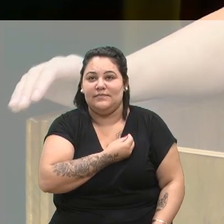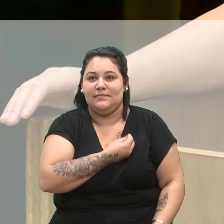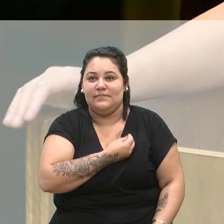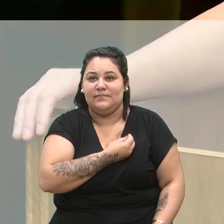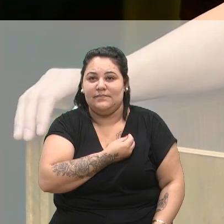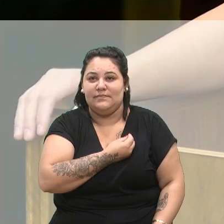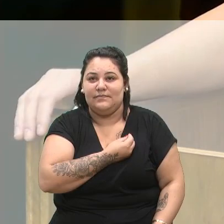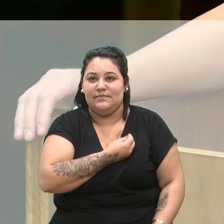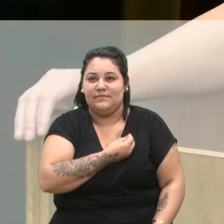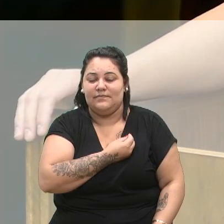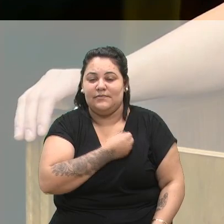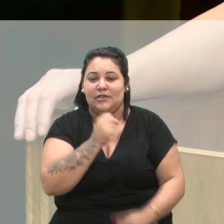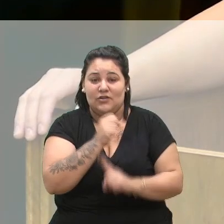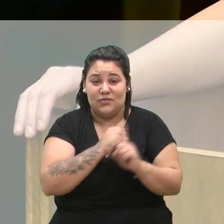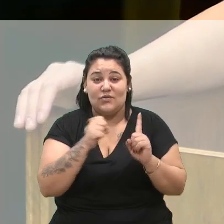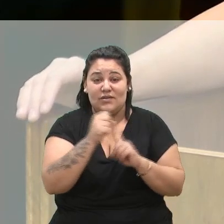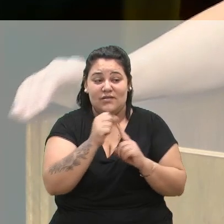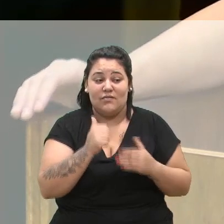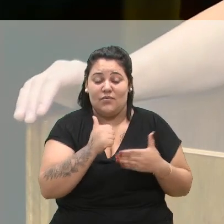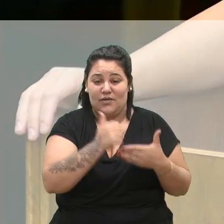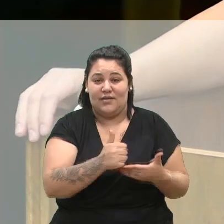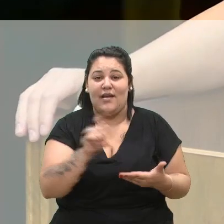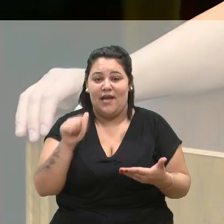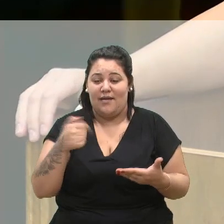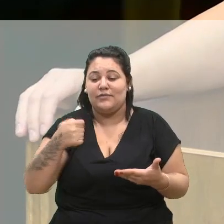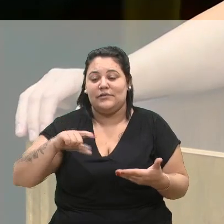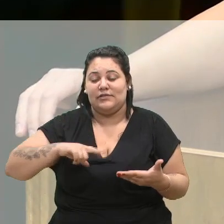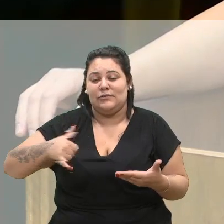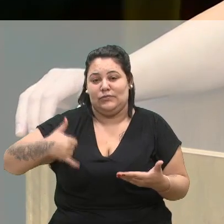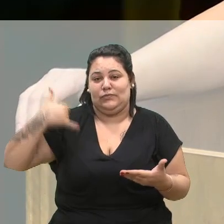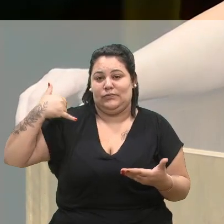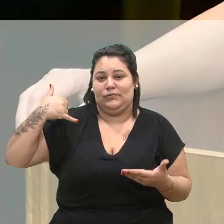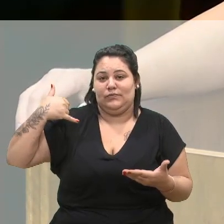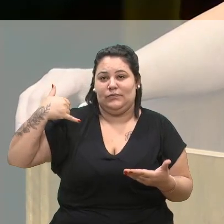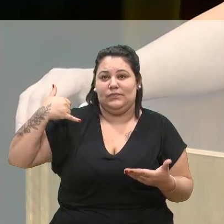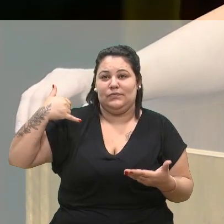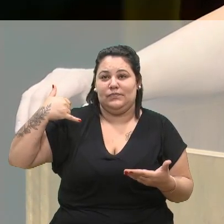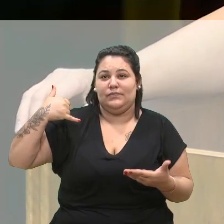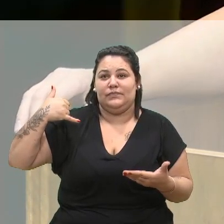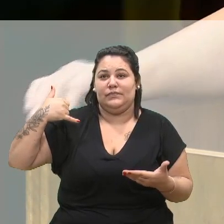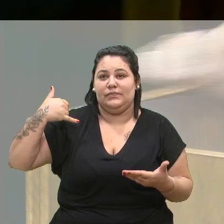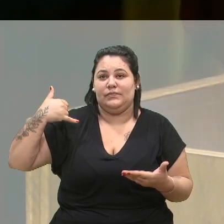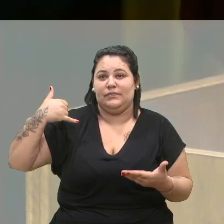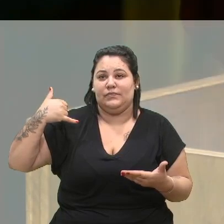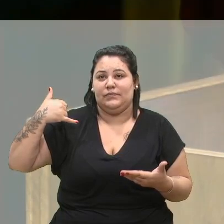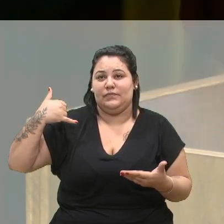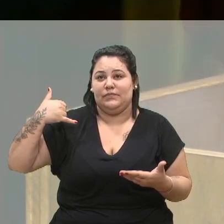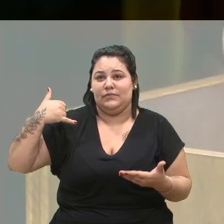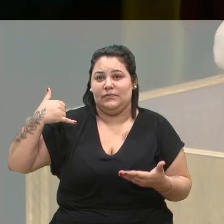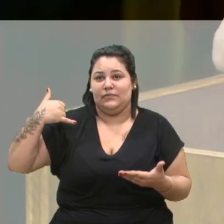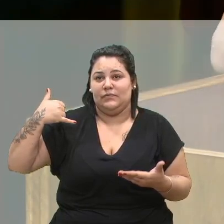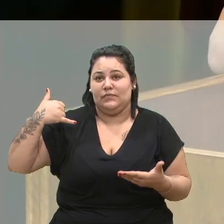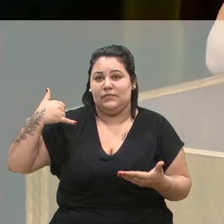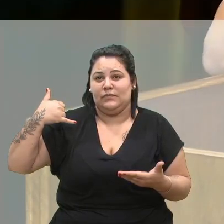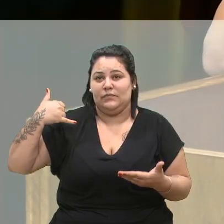bem comum, é motivo de muito orgulho. Boa parte, senhor vereador. No momento oportuno,